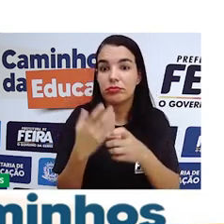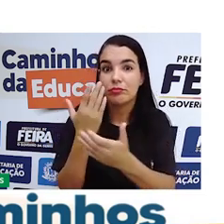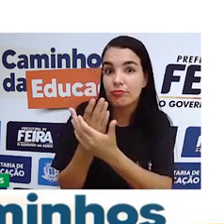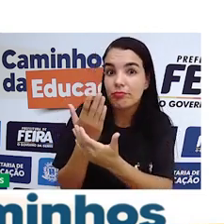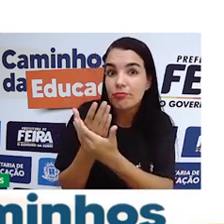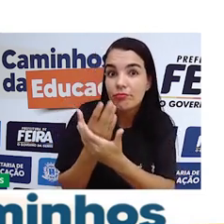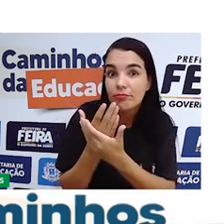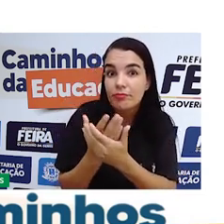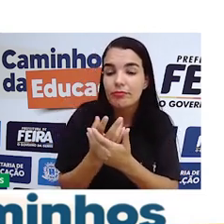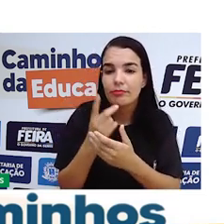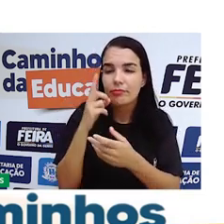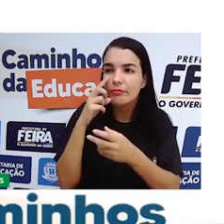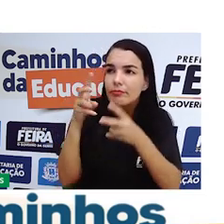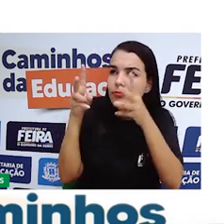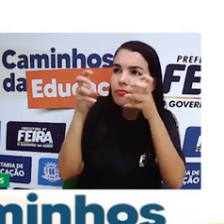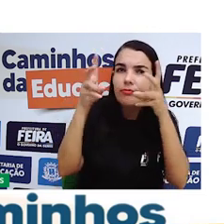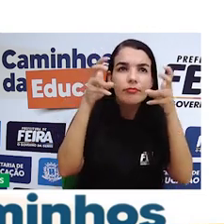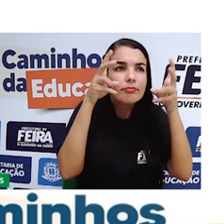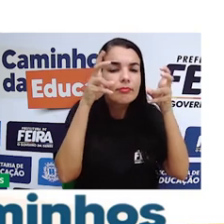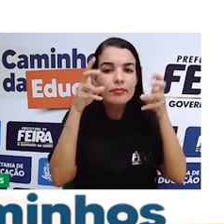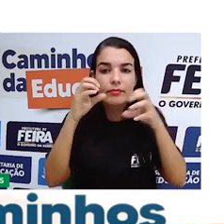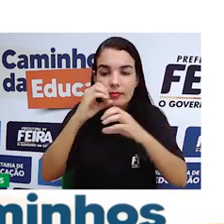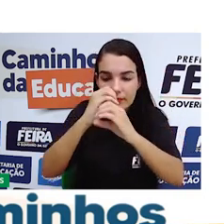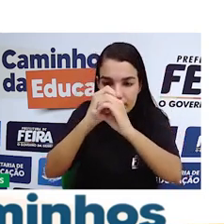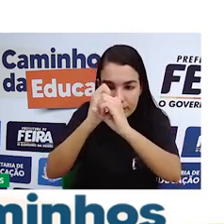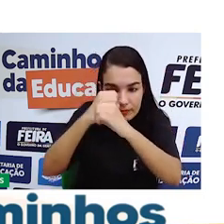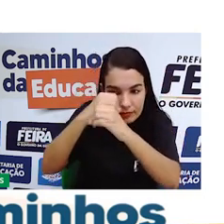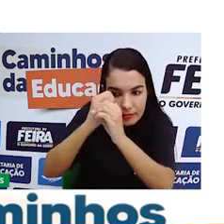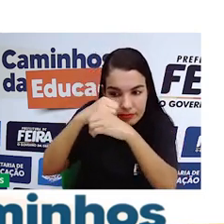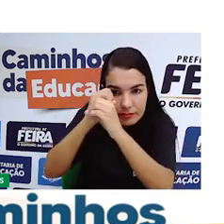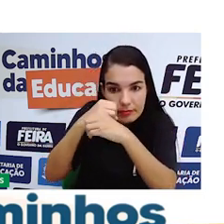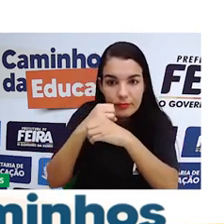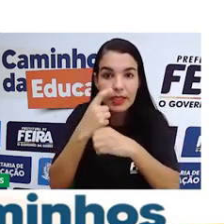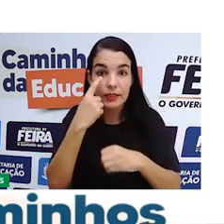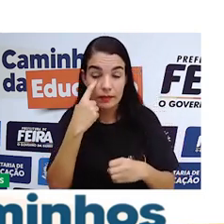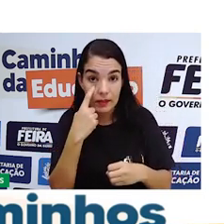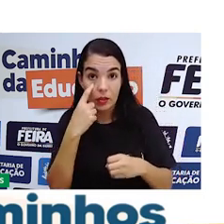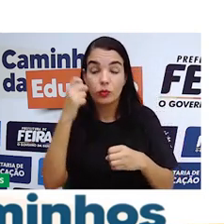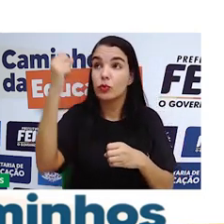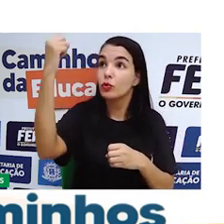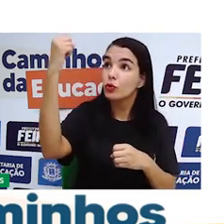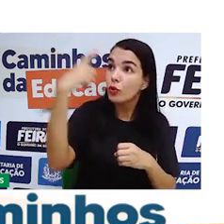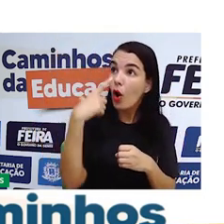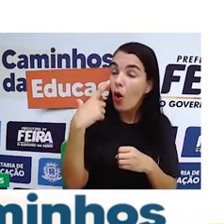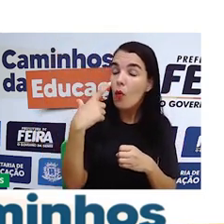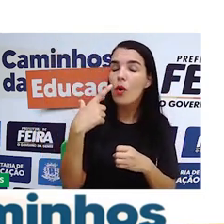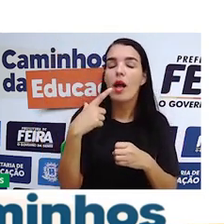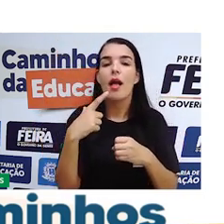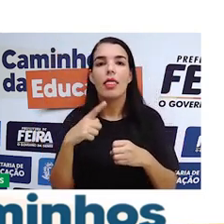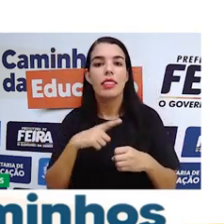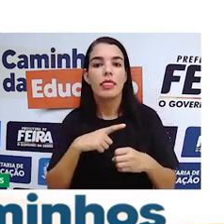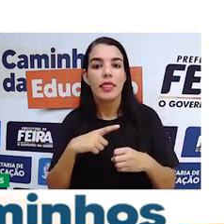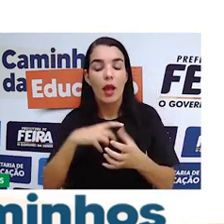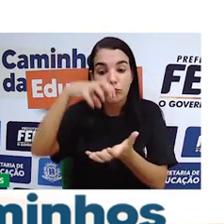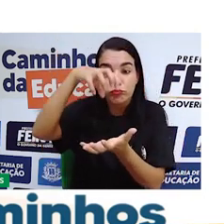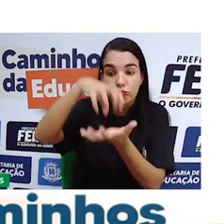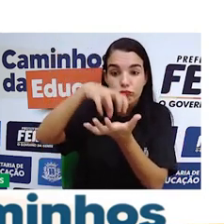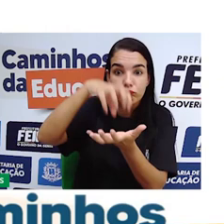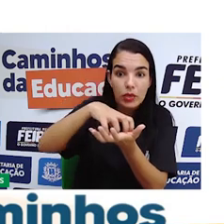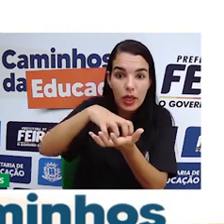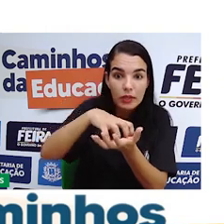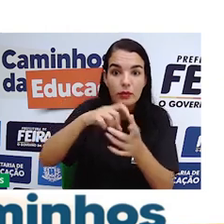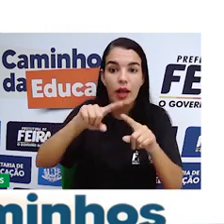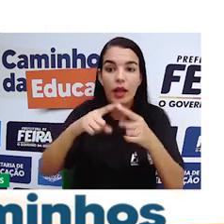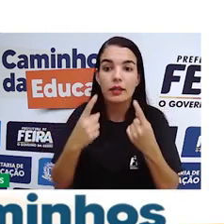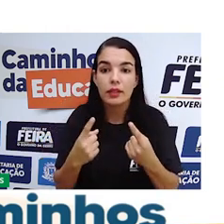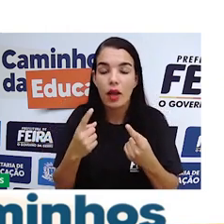conhecimentos da astronomia, quando sugeriu que o Sol, e não a Terra, era o centro do sistema solar. Isso